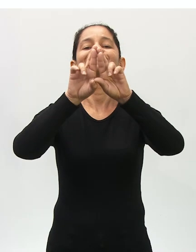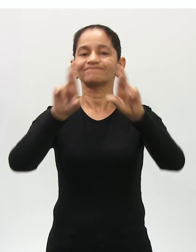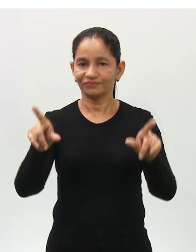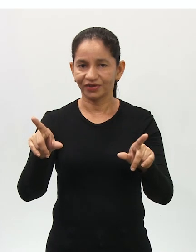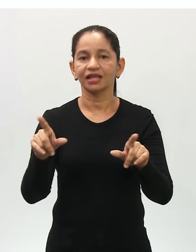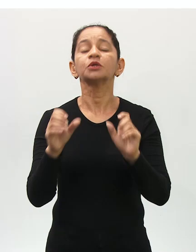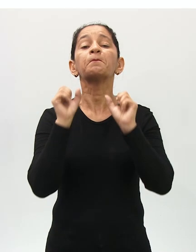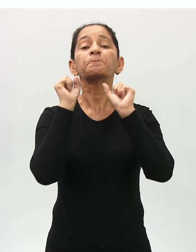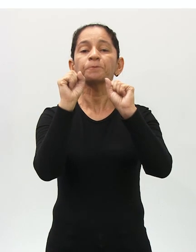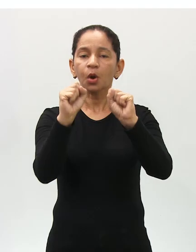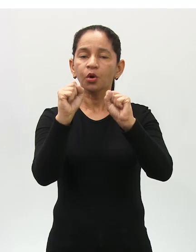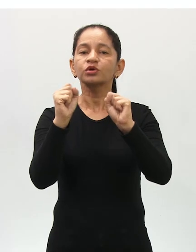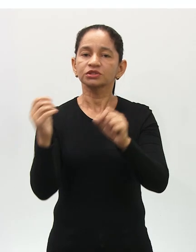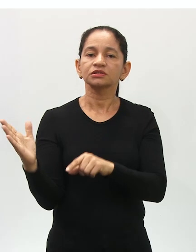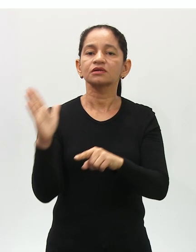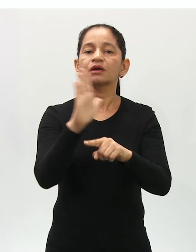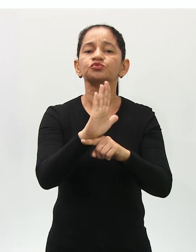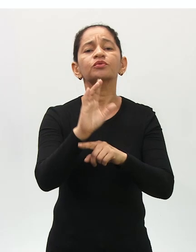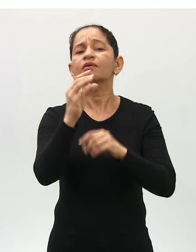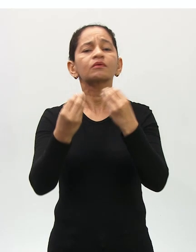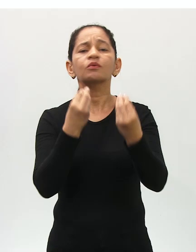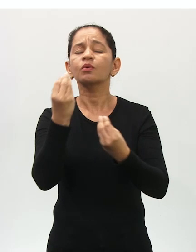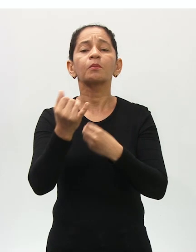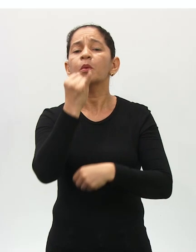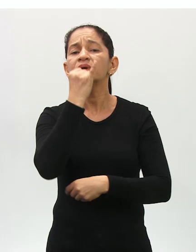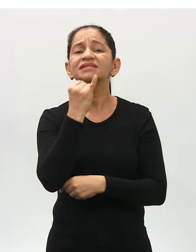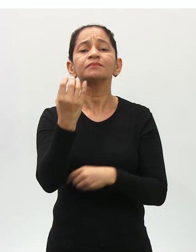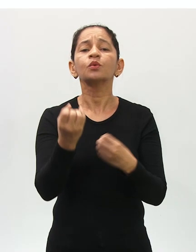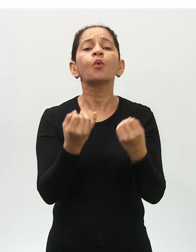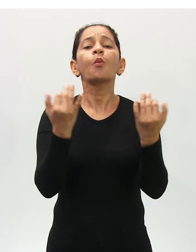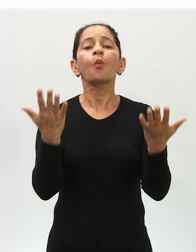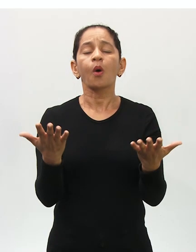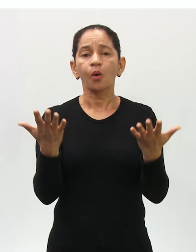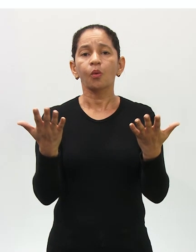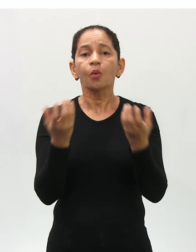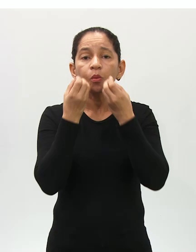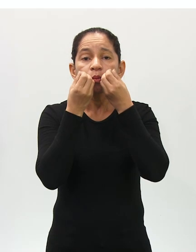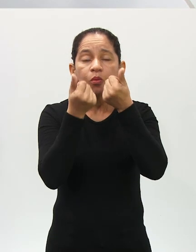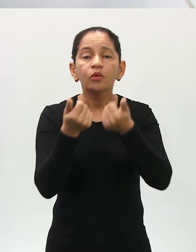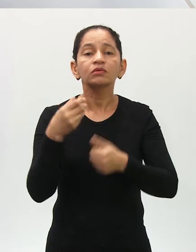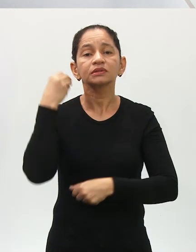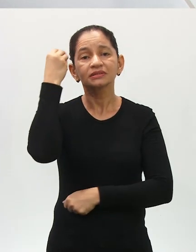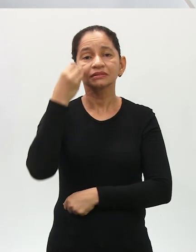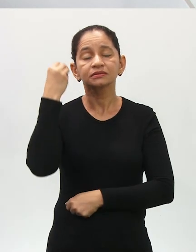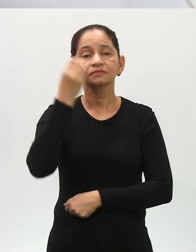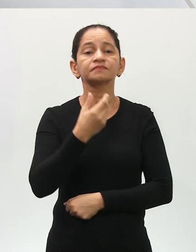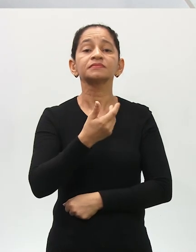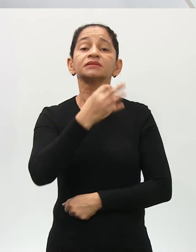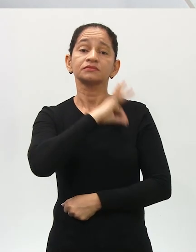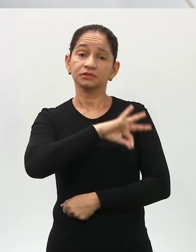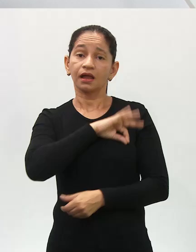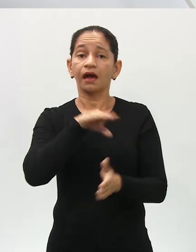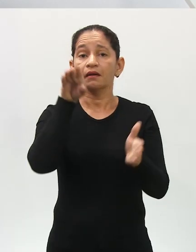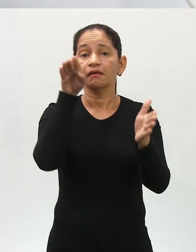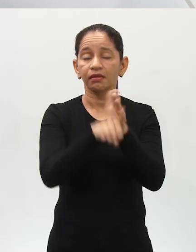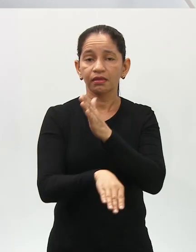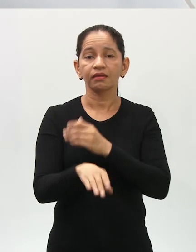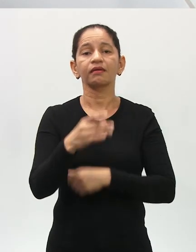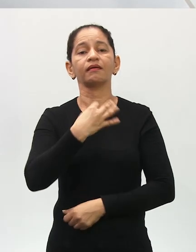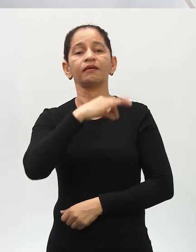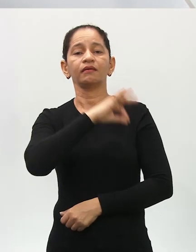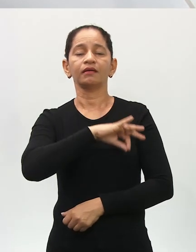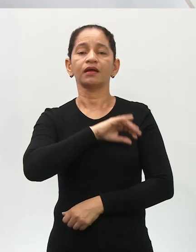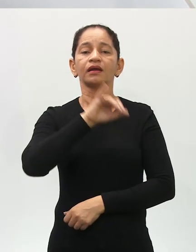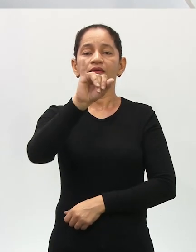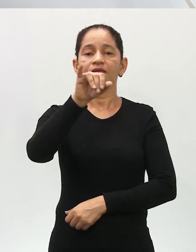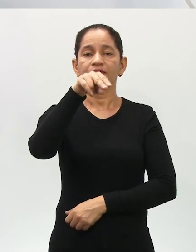podem ser contribuições. Contribuições, um exemplo, né, que a gente conhece bem, que desconta todo mês o nosso salário, é a